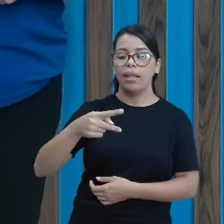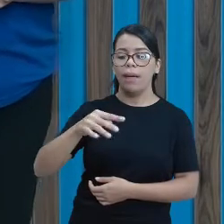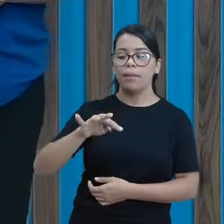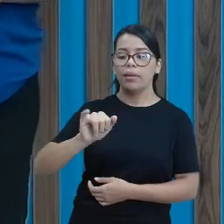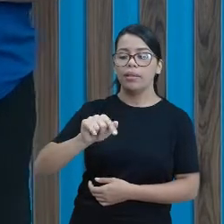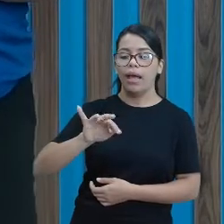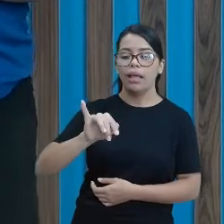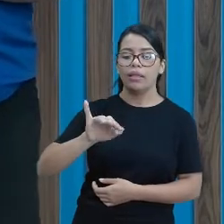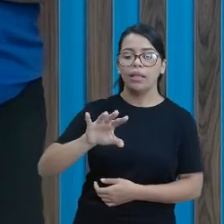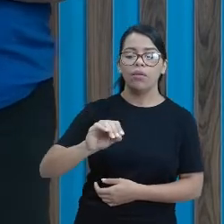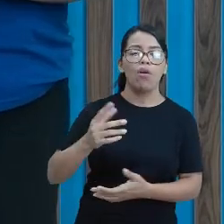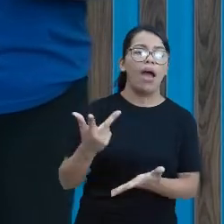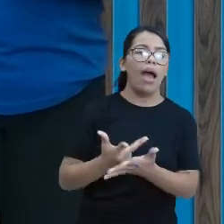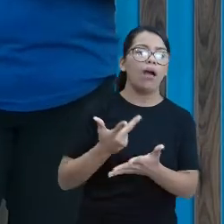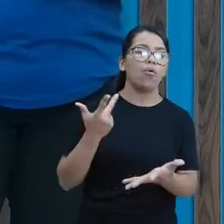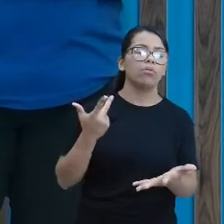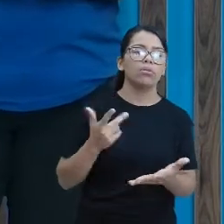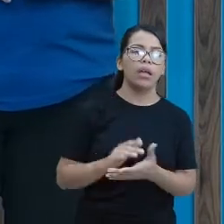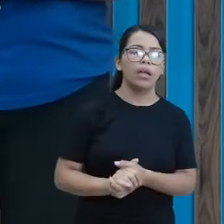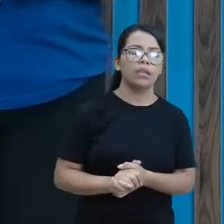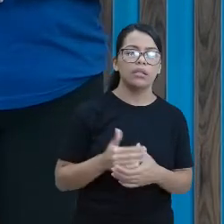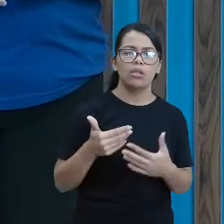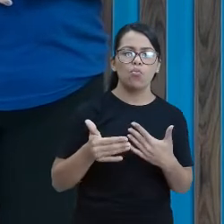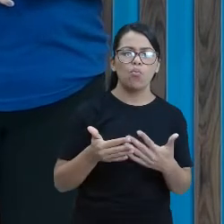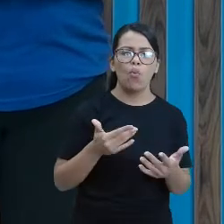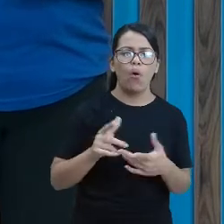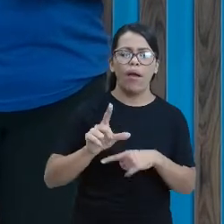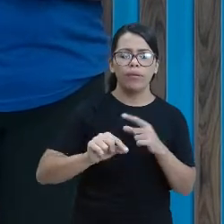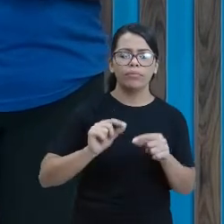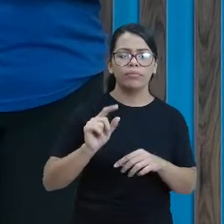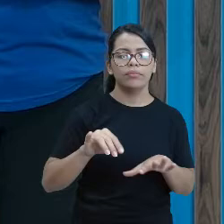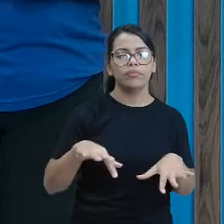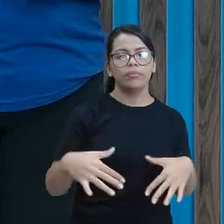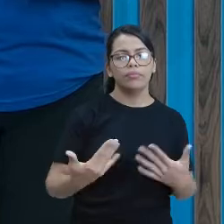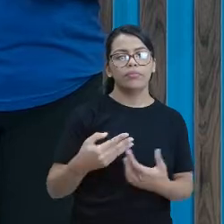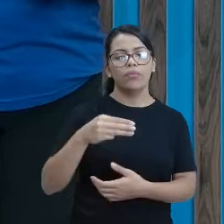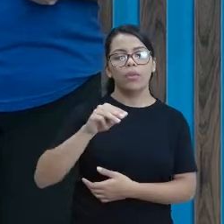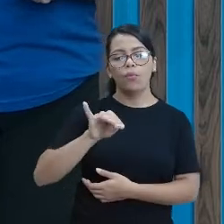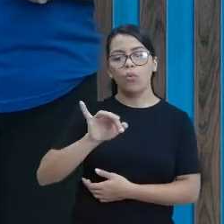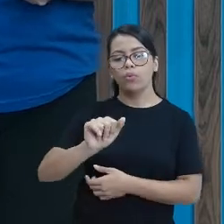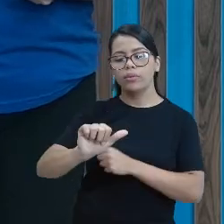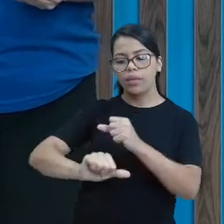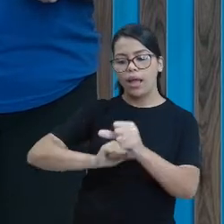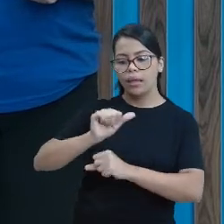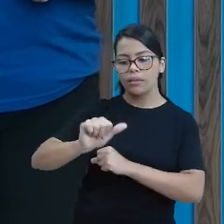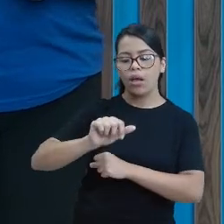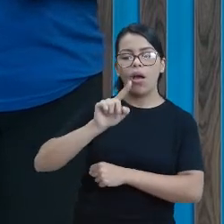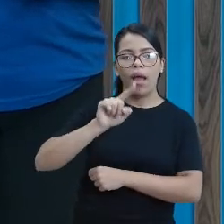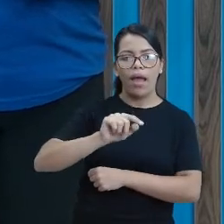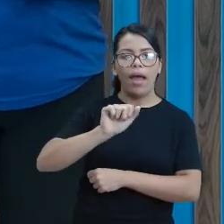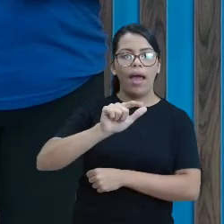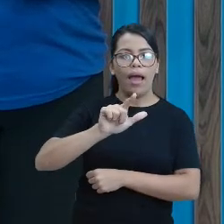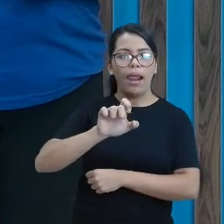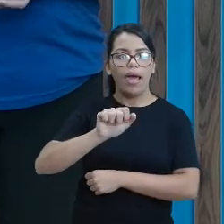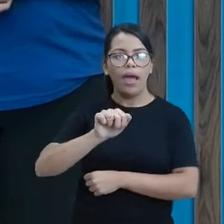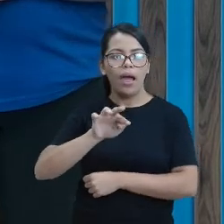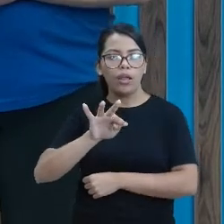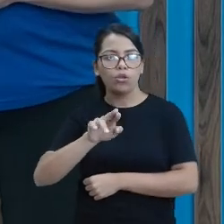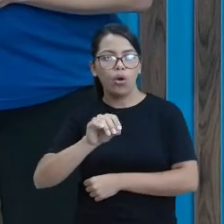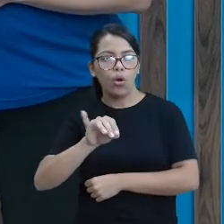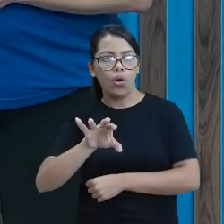forma aleatória. É isso que a gente precisa ter em mente, tá? A mutação é um fenômeno aleatório, tá